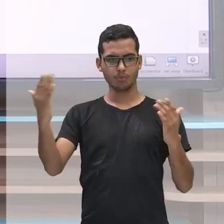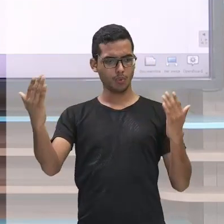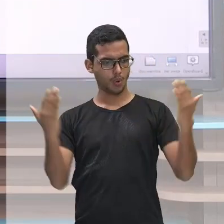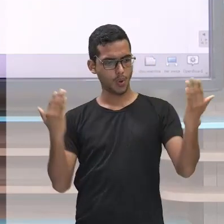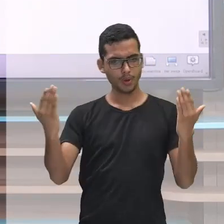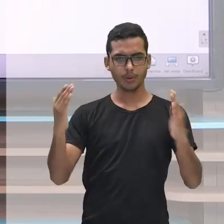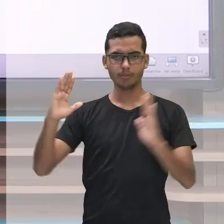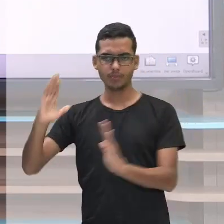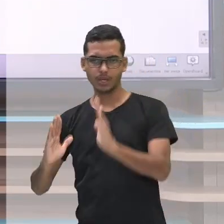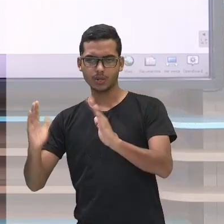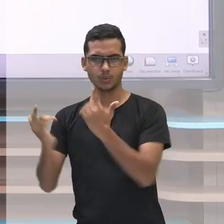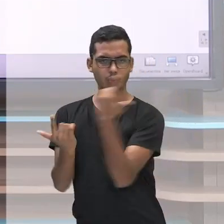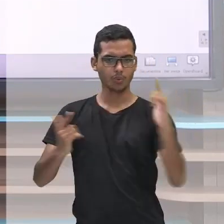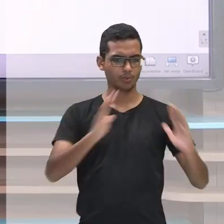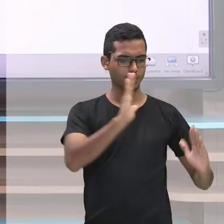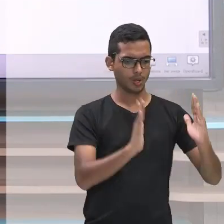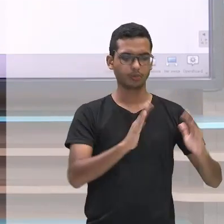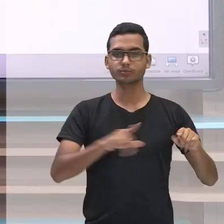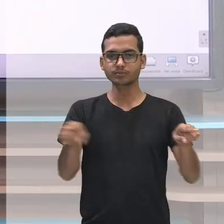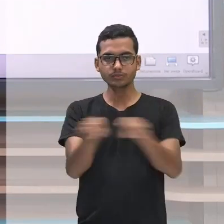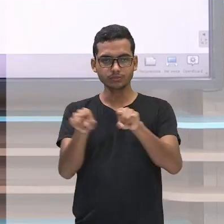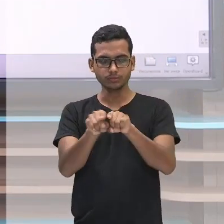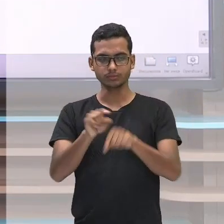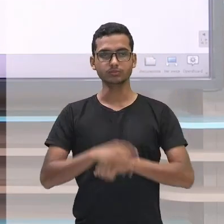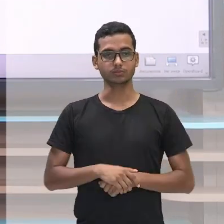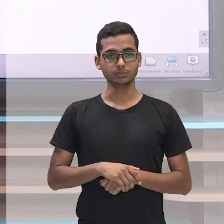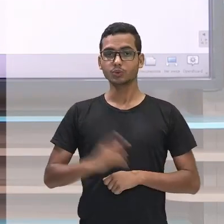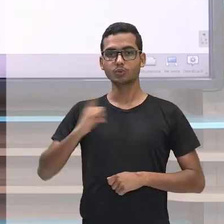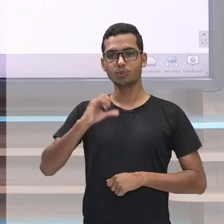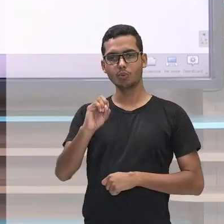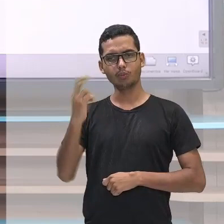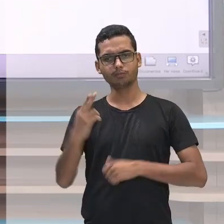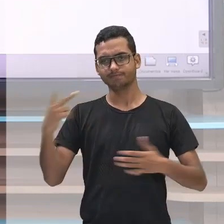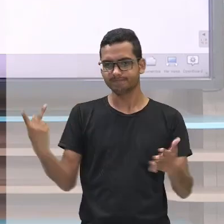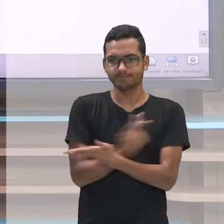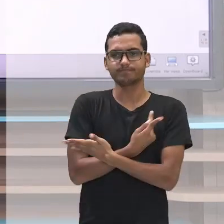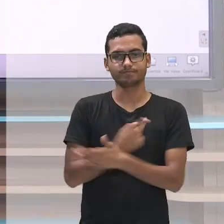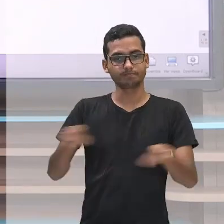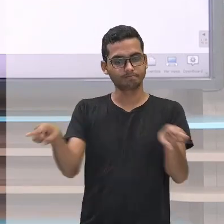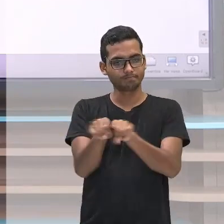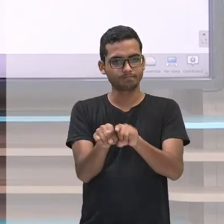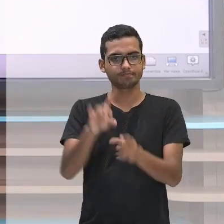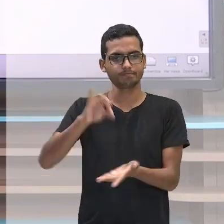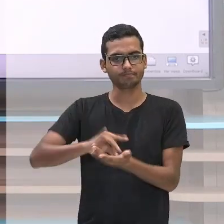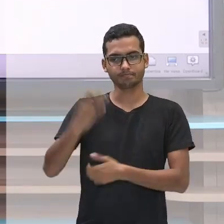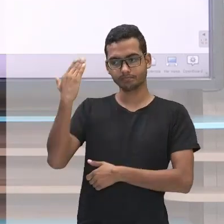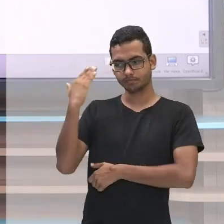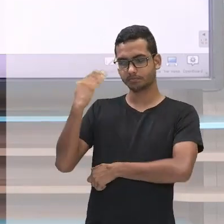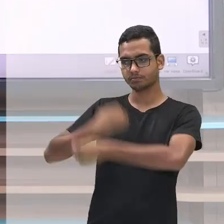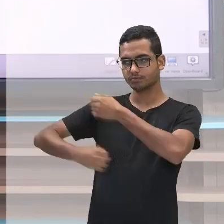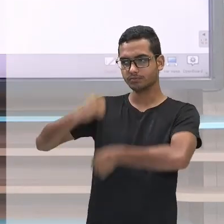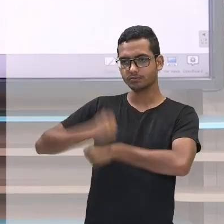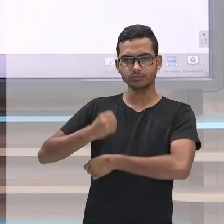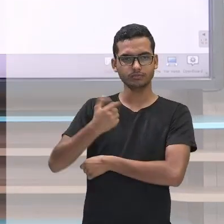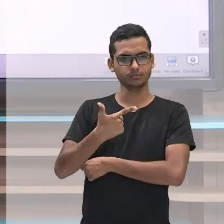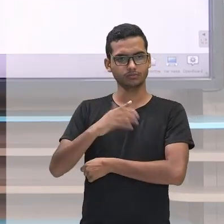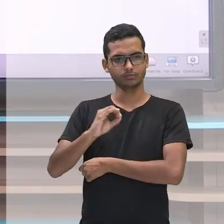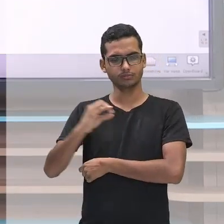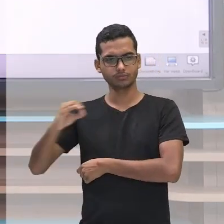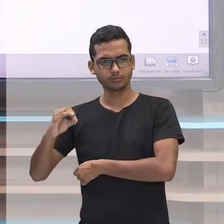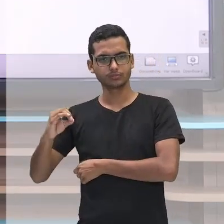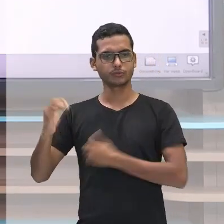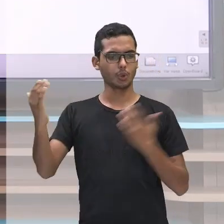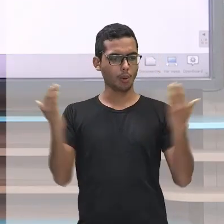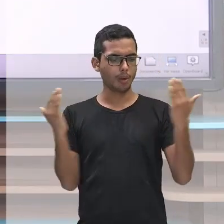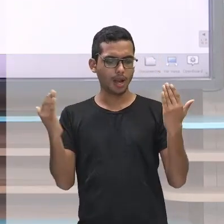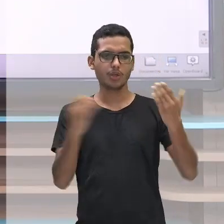período com o outro, ou então um acontecimento que pode ter ocorrido no ano de 2000, no ano de 1990,